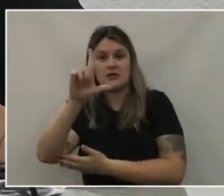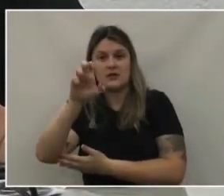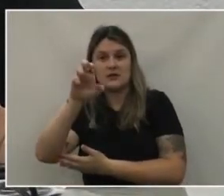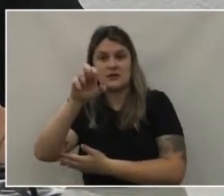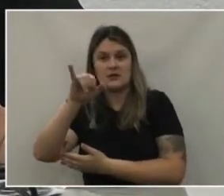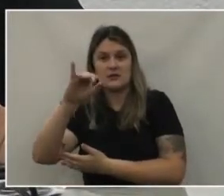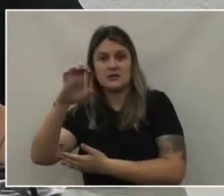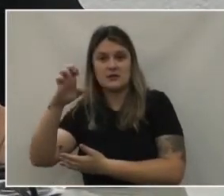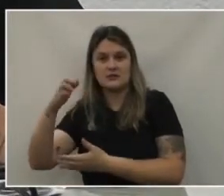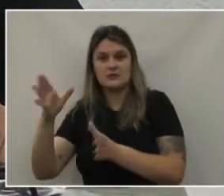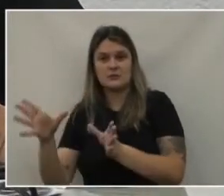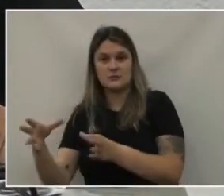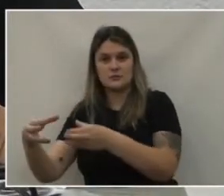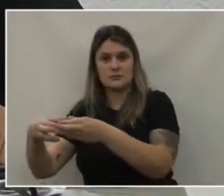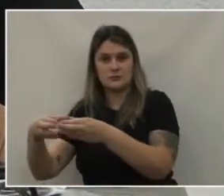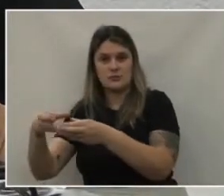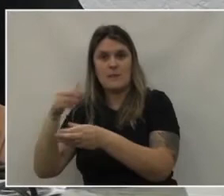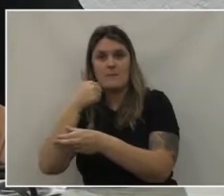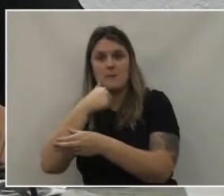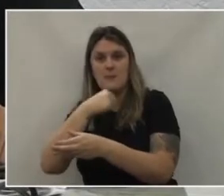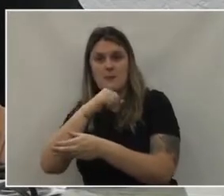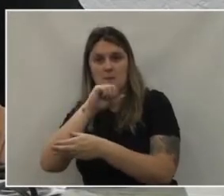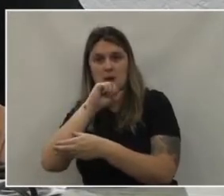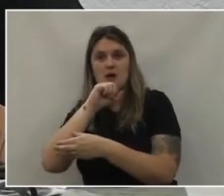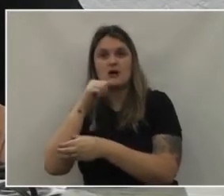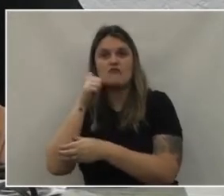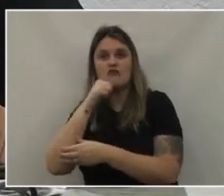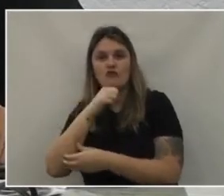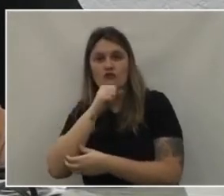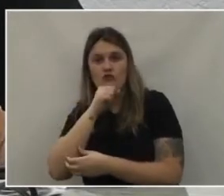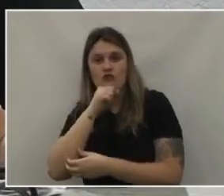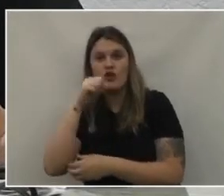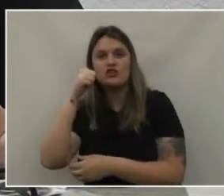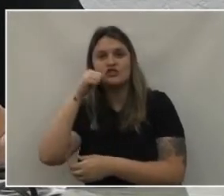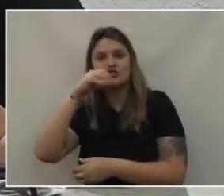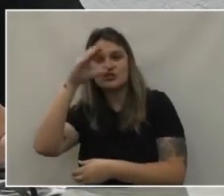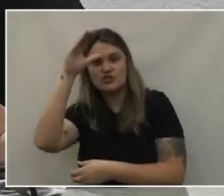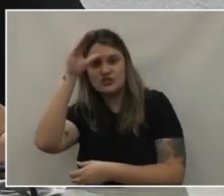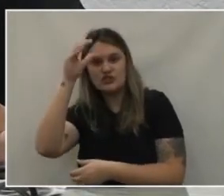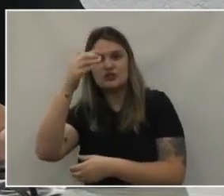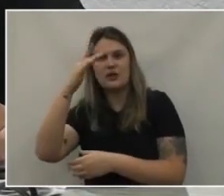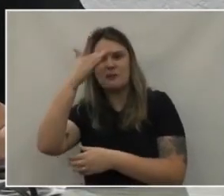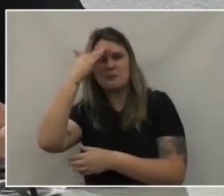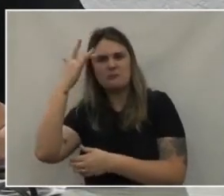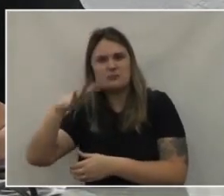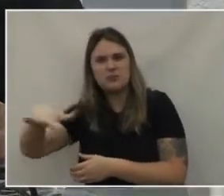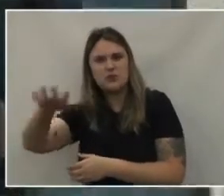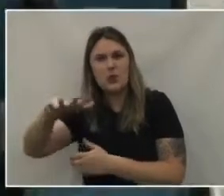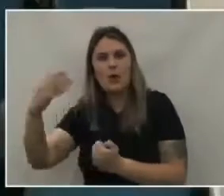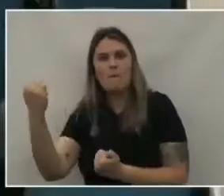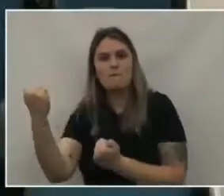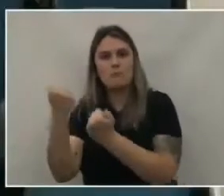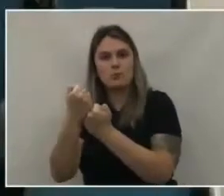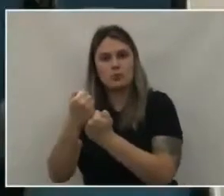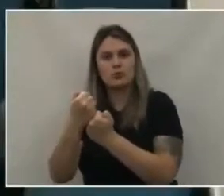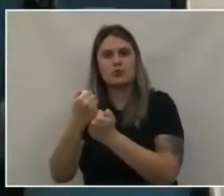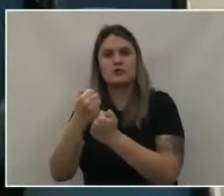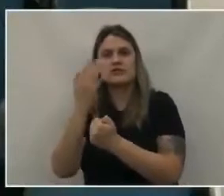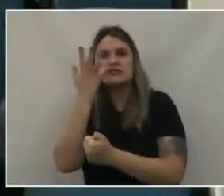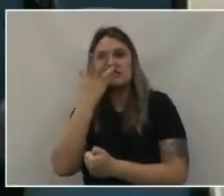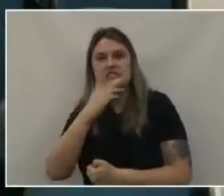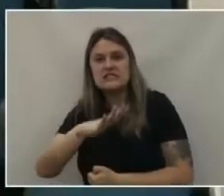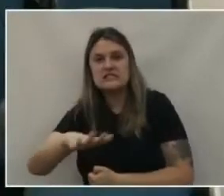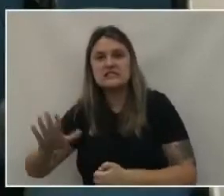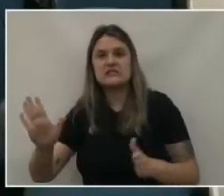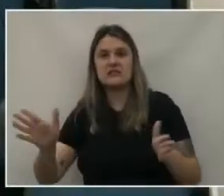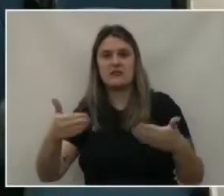cumprimentar o grupo de mães, avós, tias e pessoas que